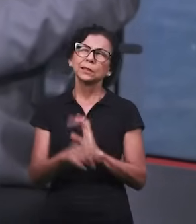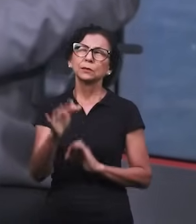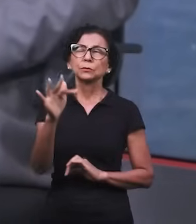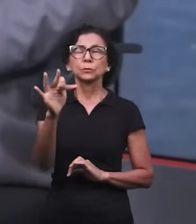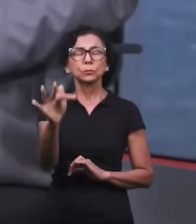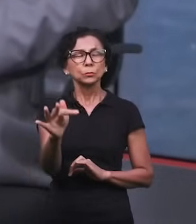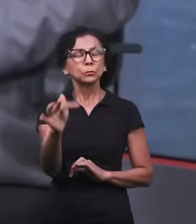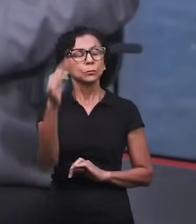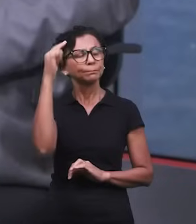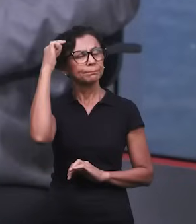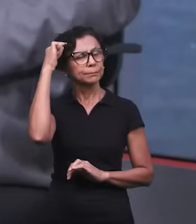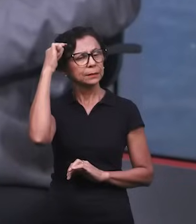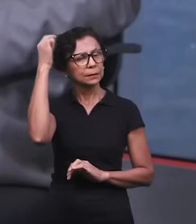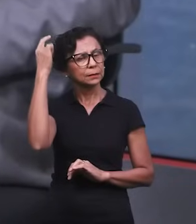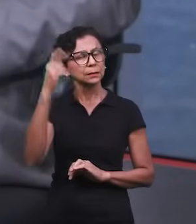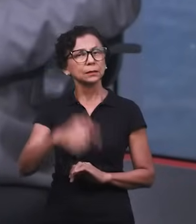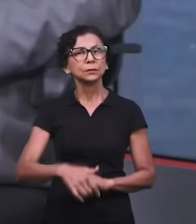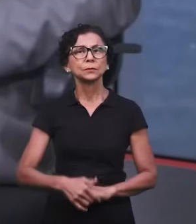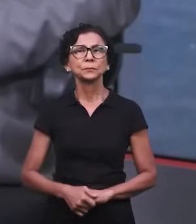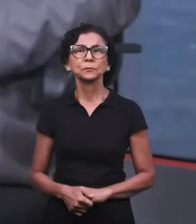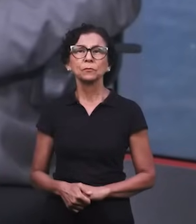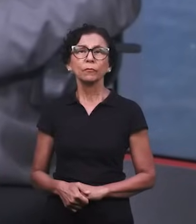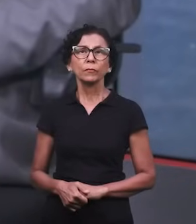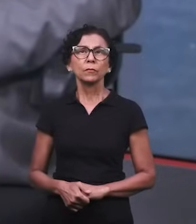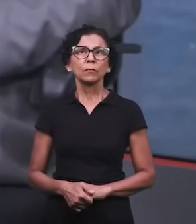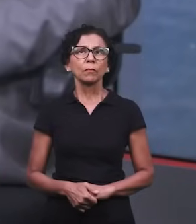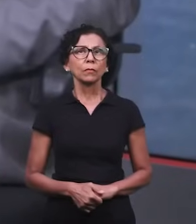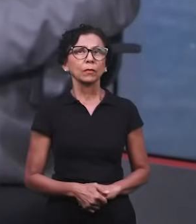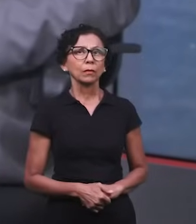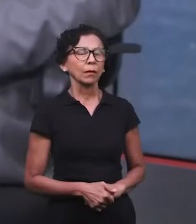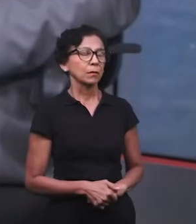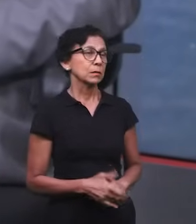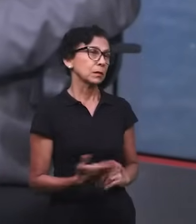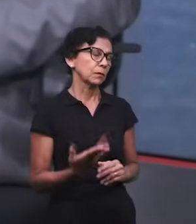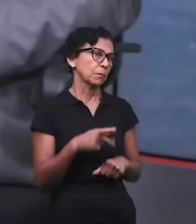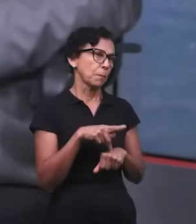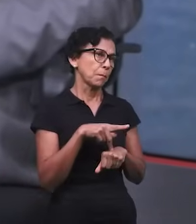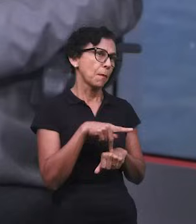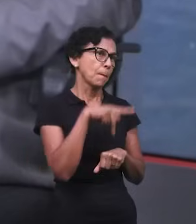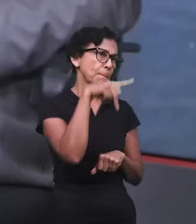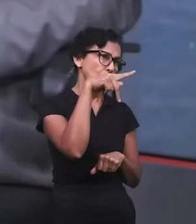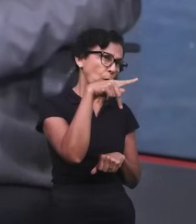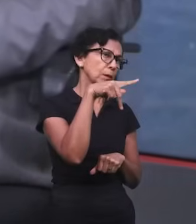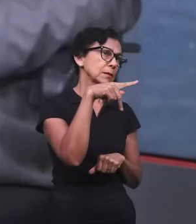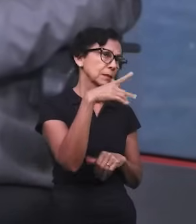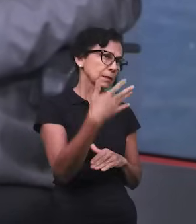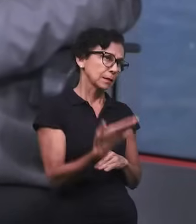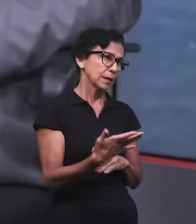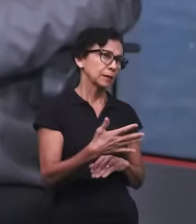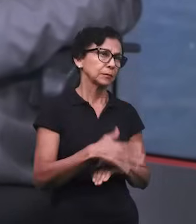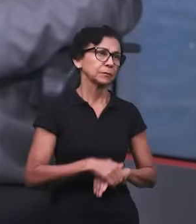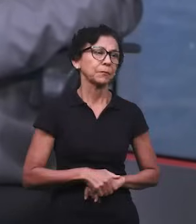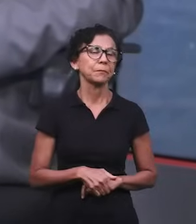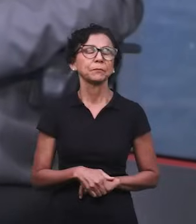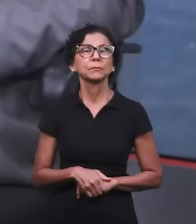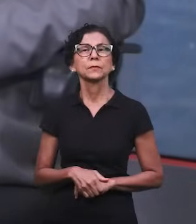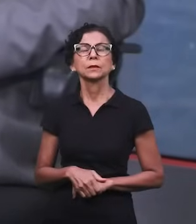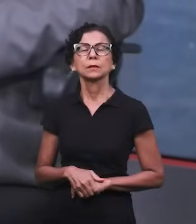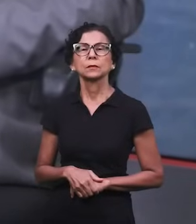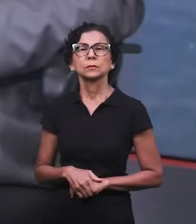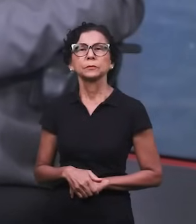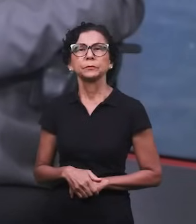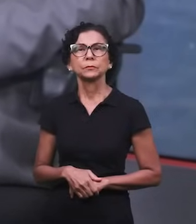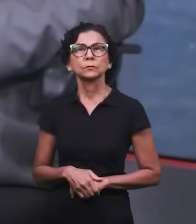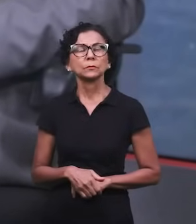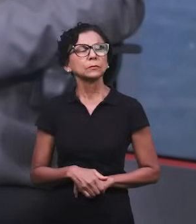graduação, depois da graduação, mas fala um pouquinho, você tem outras formações, ou seja, graduações e